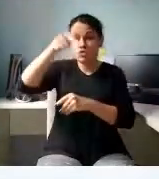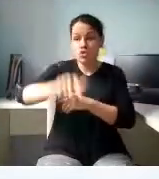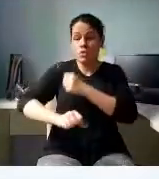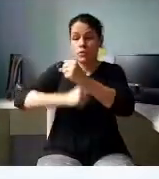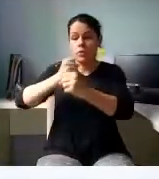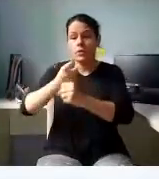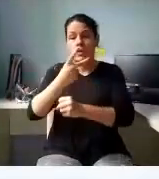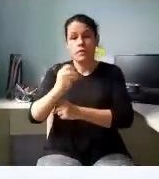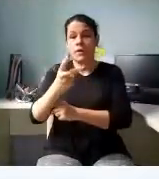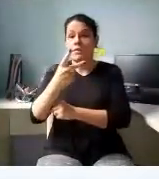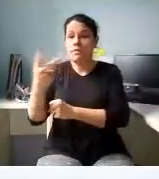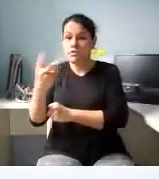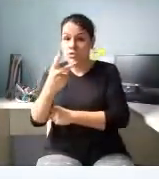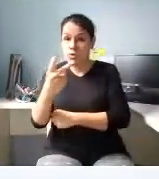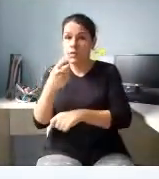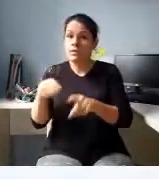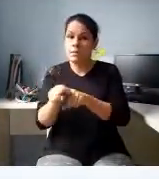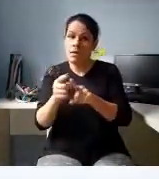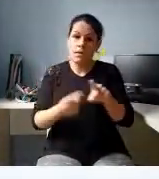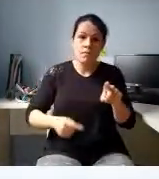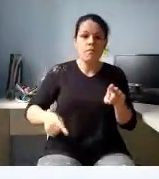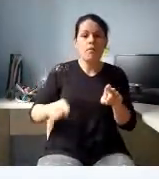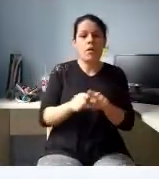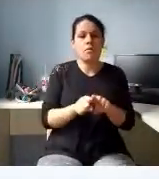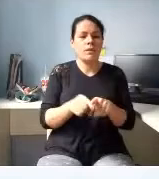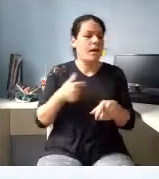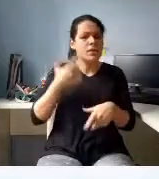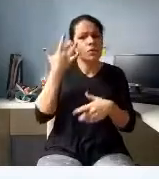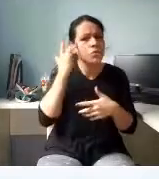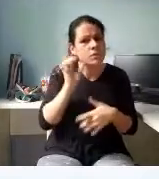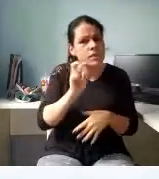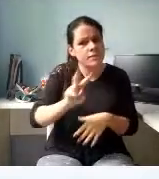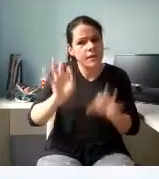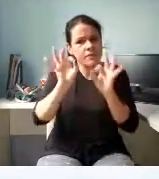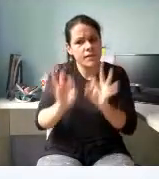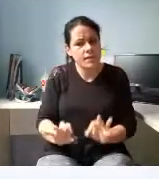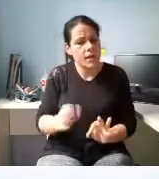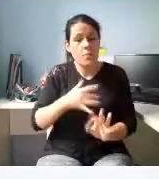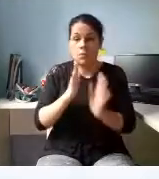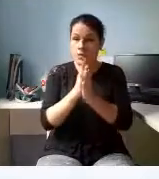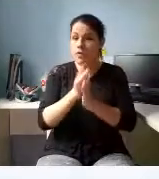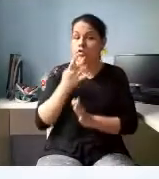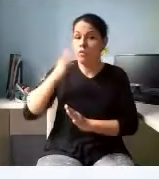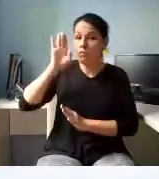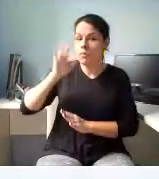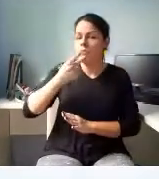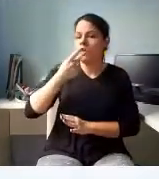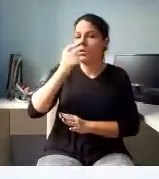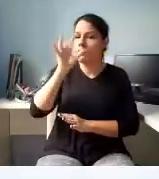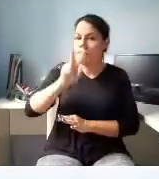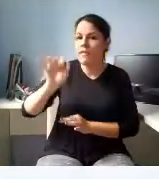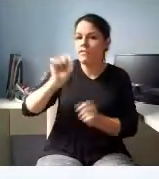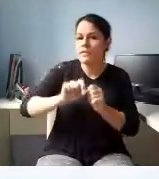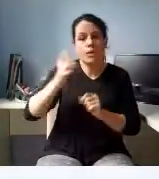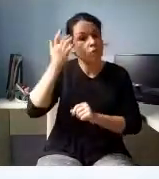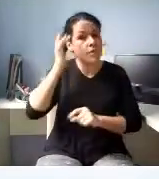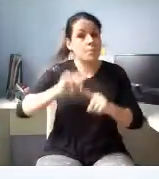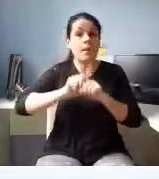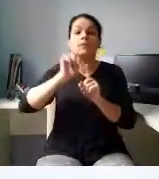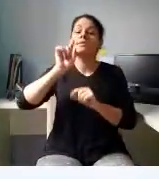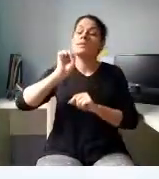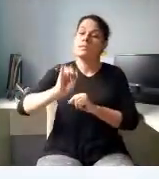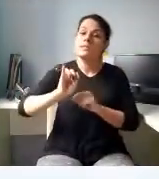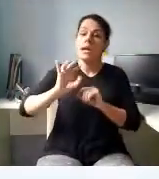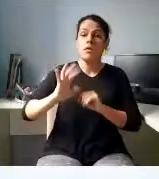isso. Não estou afirmando que ele vai fazer, claro, não mas entendi, com dentro certeza. dessas possibilidades, isso também é um